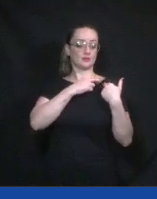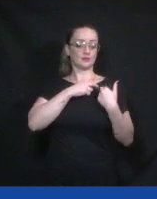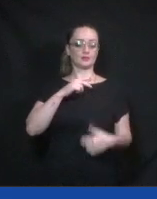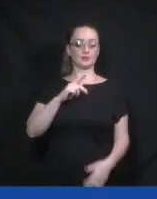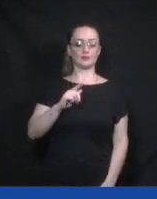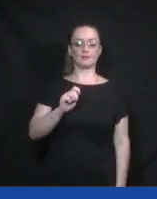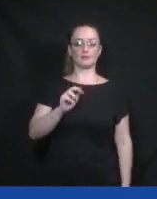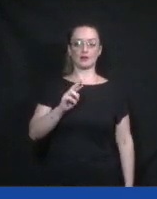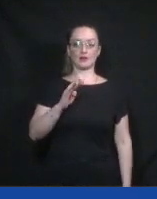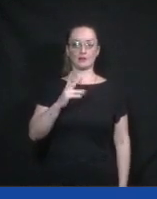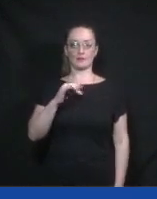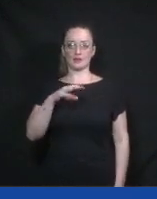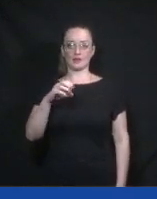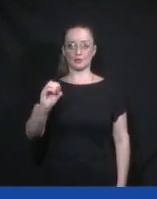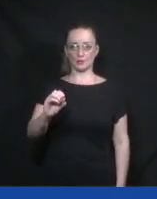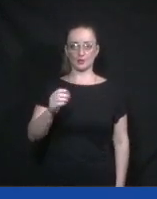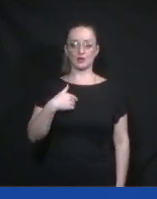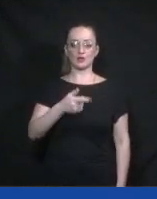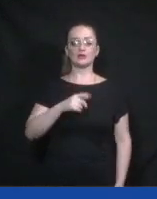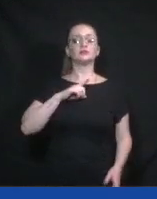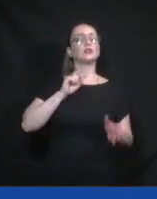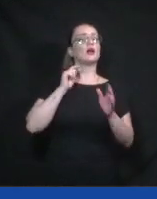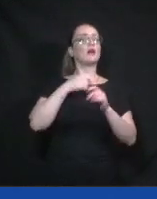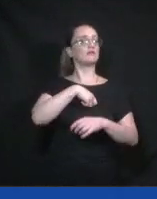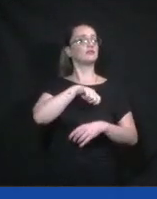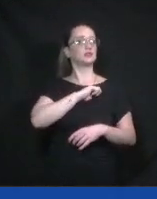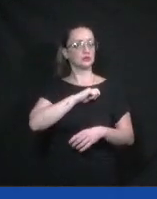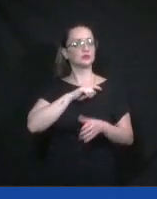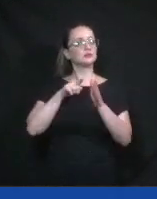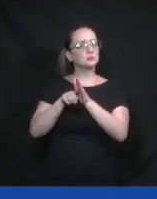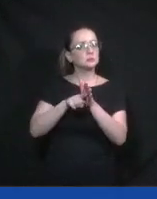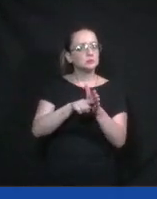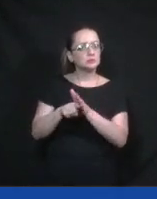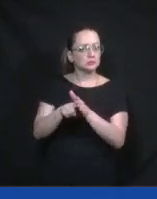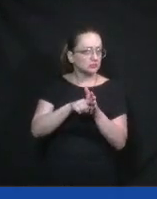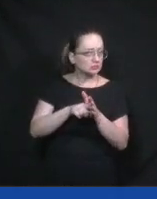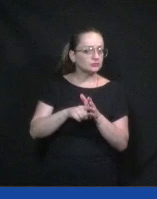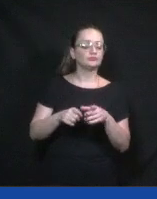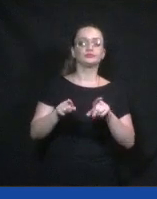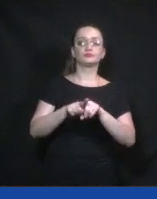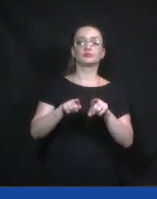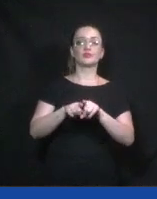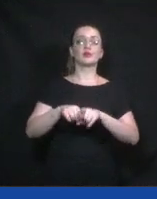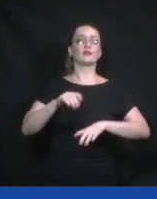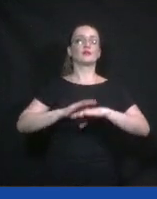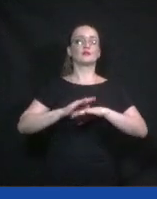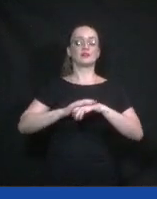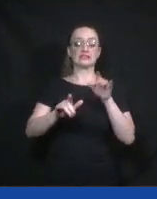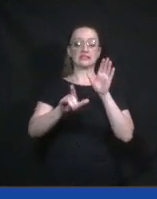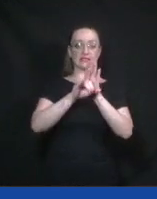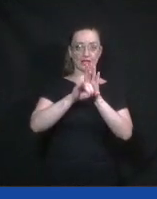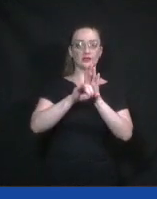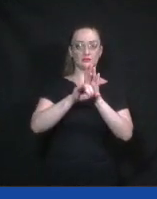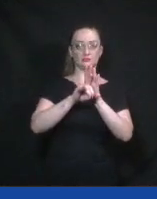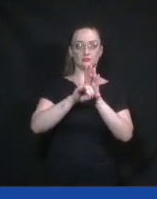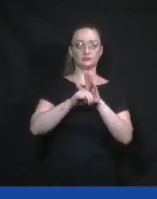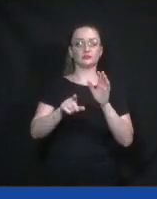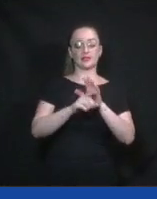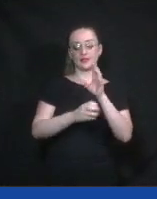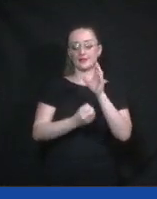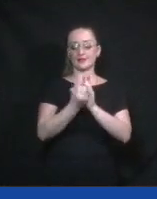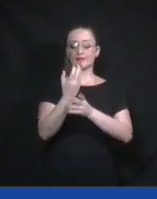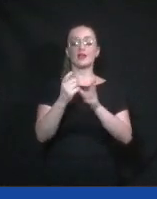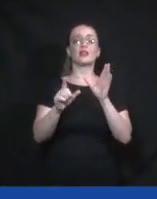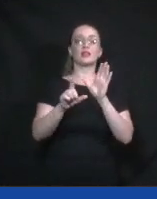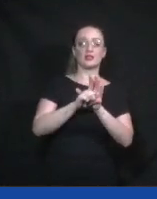não é A quem cabe não só fiscalização do executivo mas também o fazer leis ou legislar que é